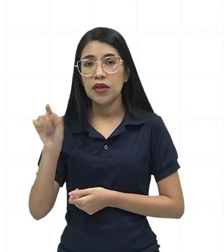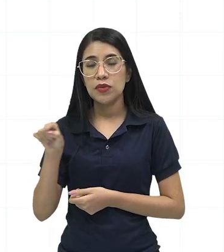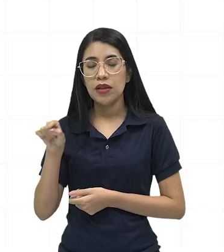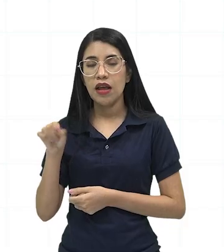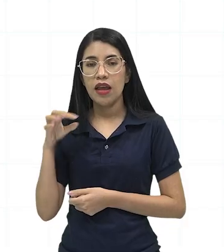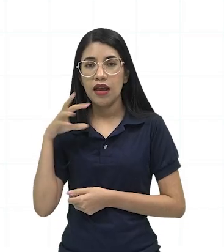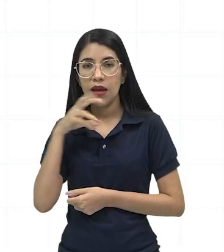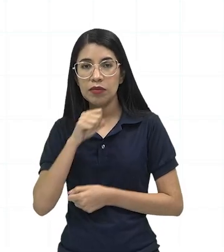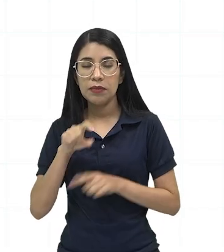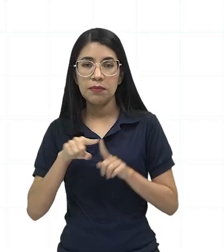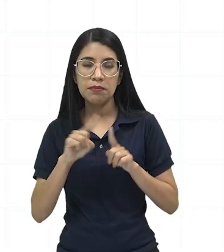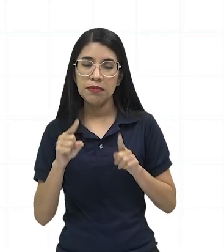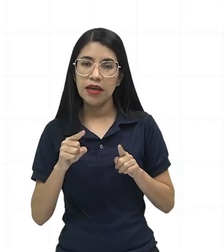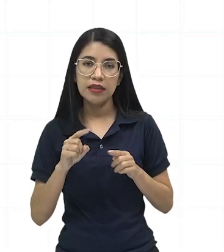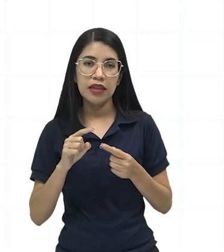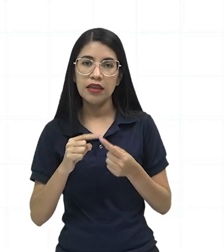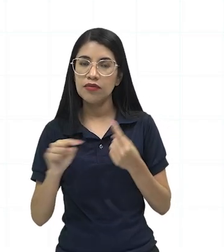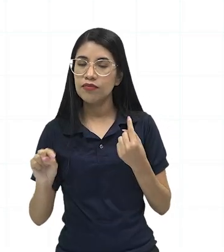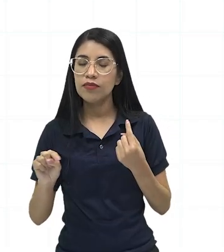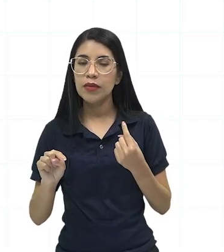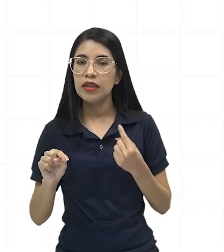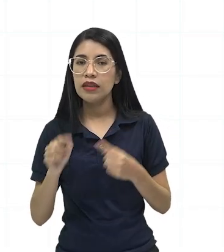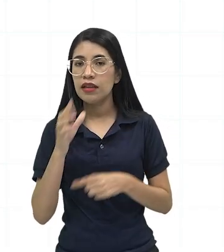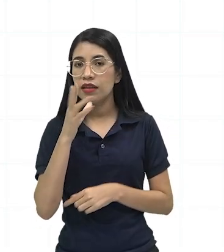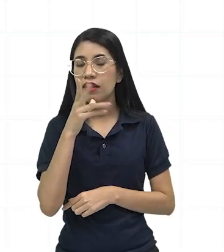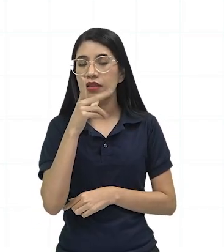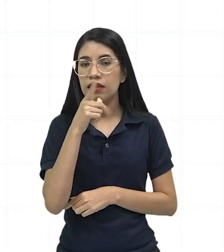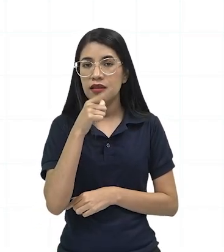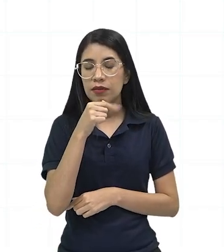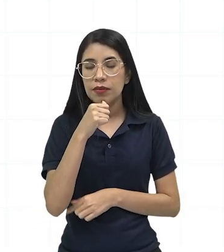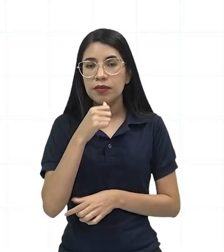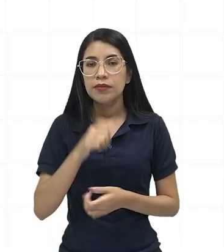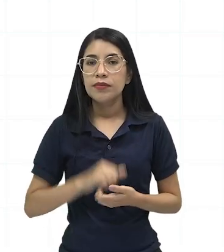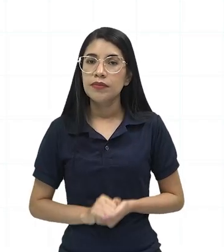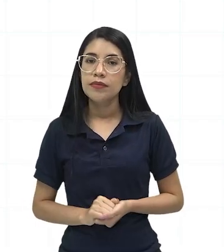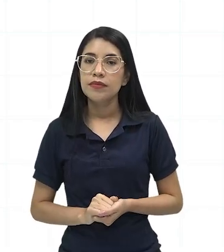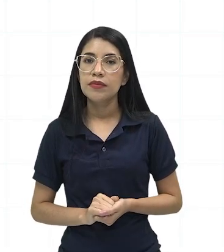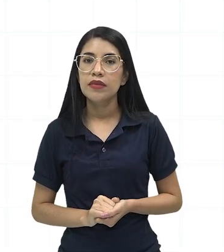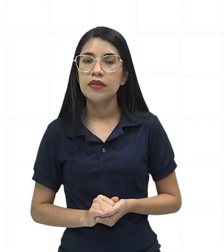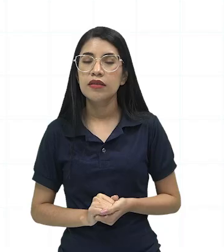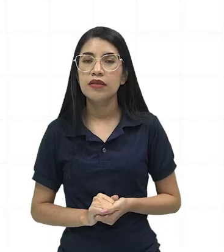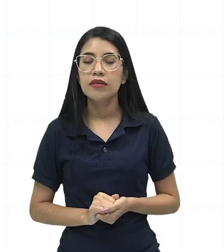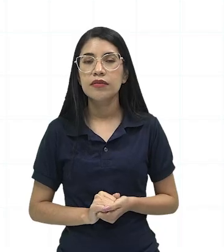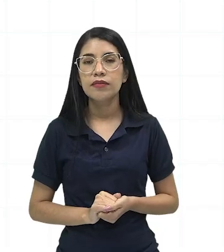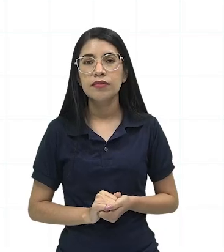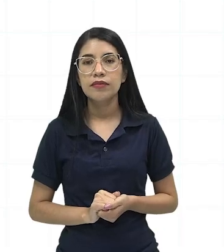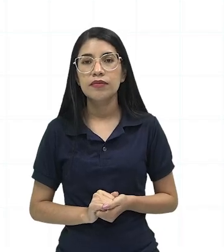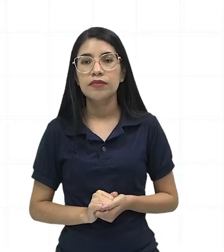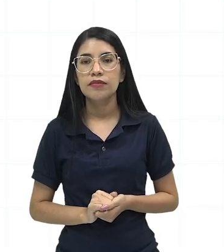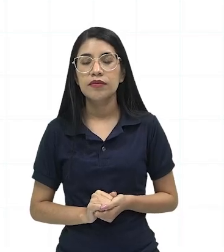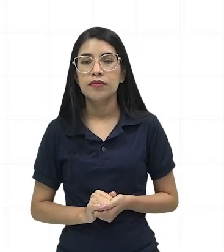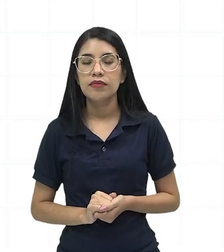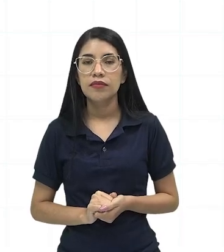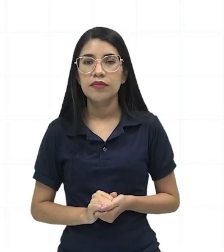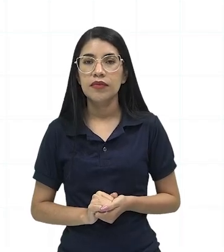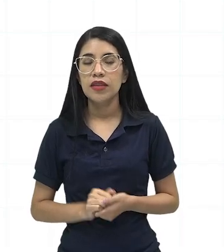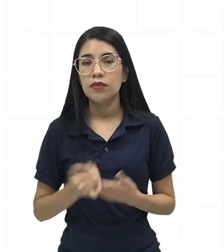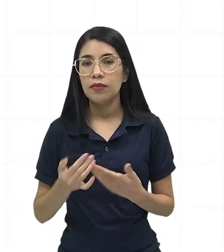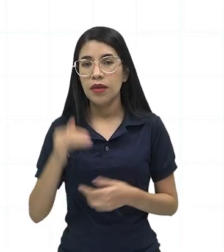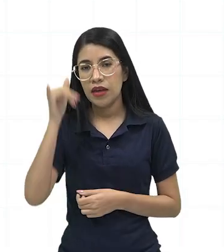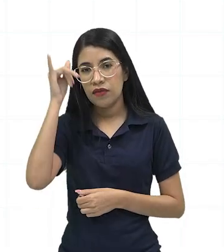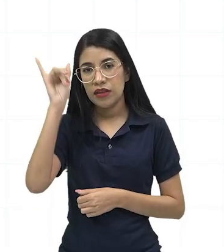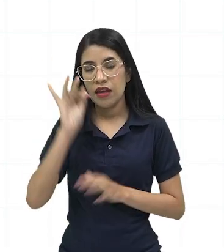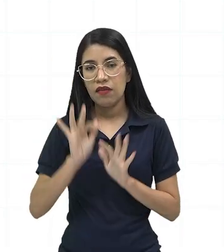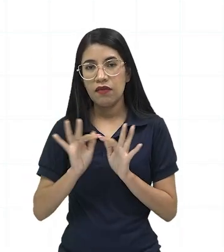sendo rápida. E, na verdade, ela não está sendo rápida, ela está sendo lenta. E para ele não utilizar a